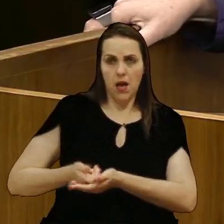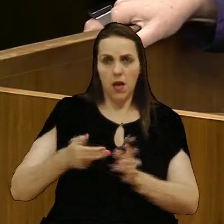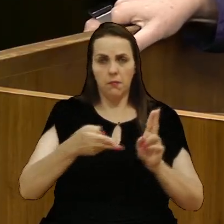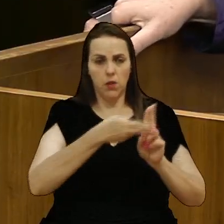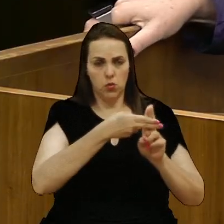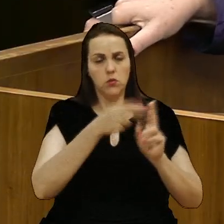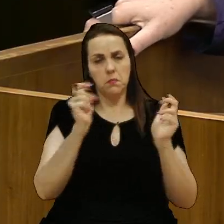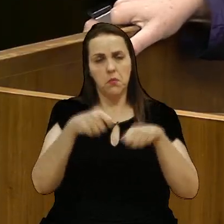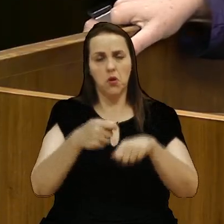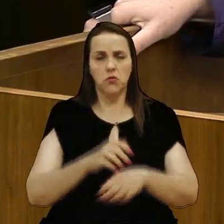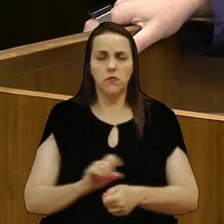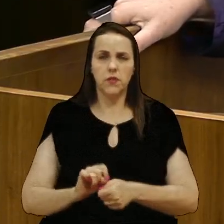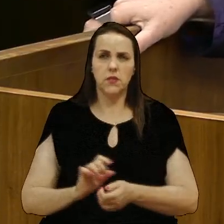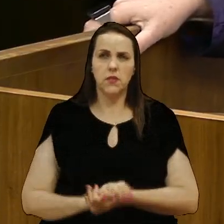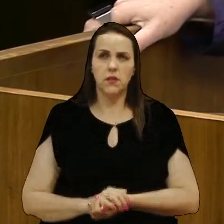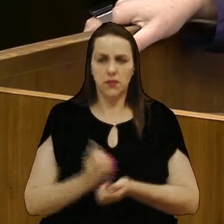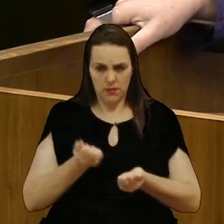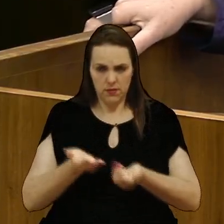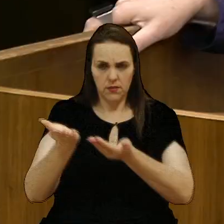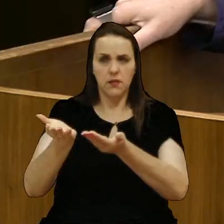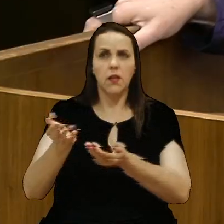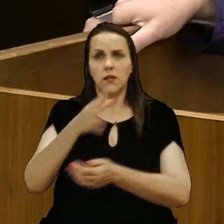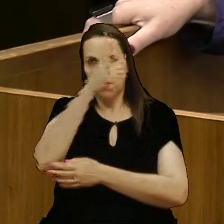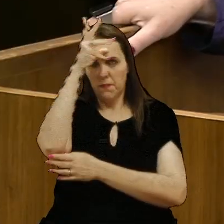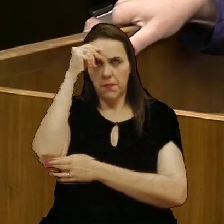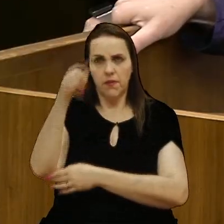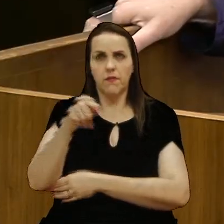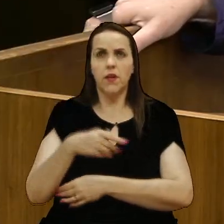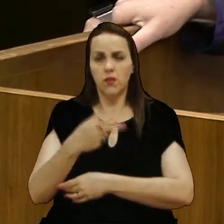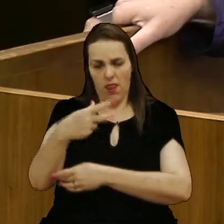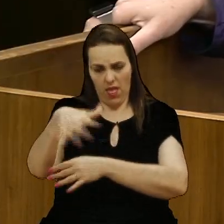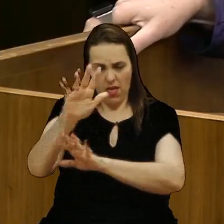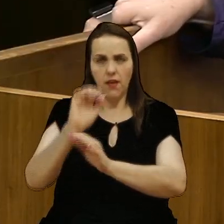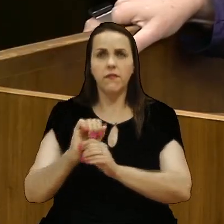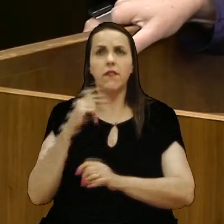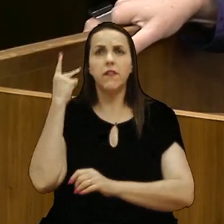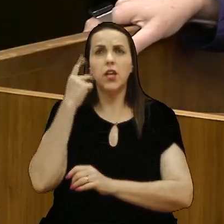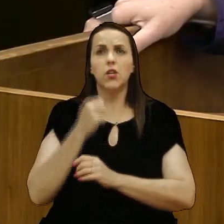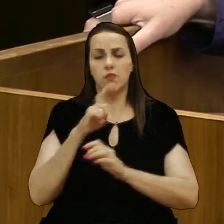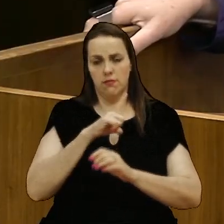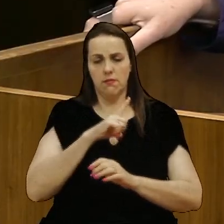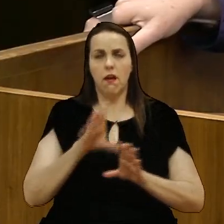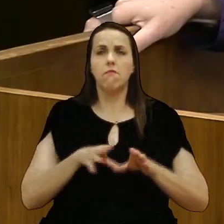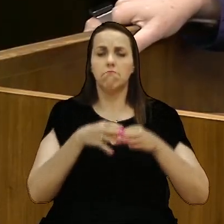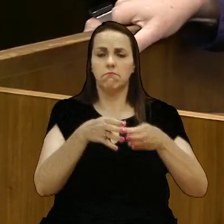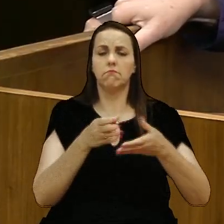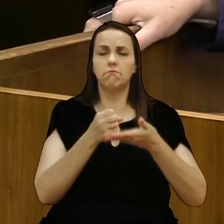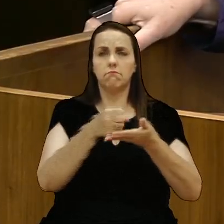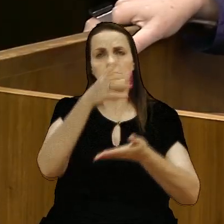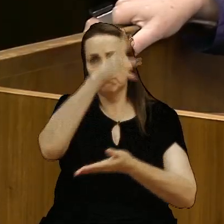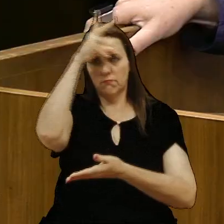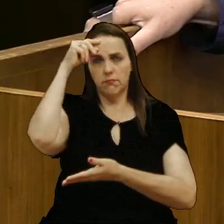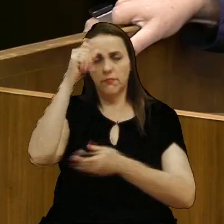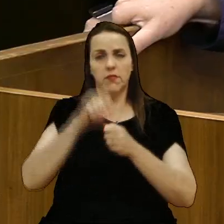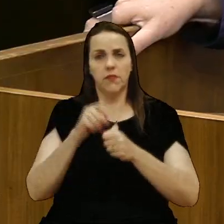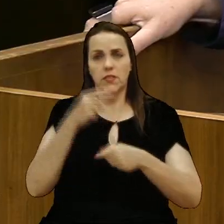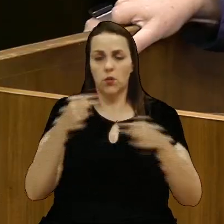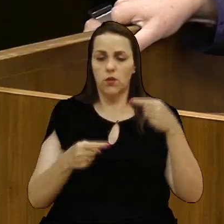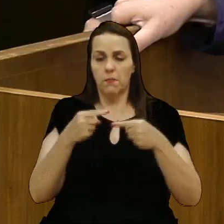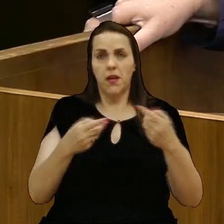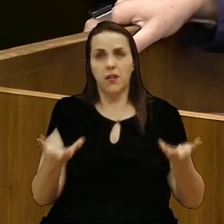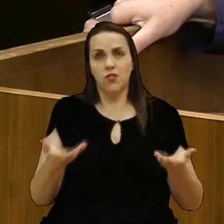ele pode fazer. Leve isso para o seu prefeito, vereador. Já que tem uma frente municipal que está fazendo esse